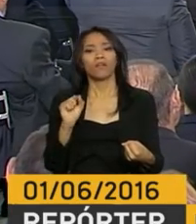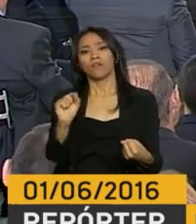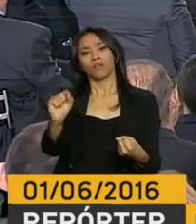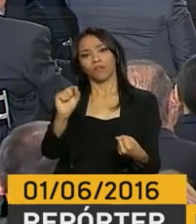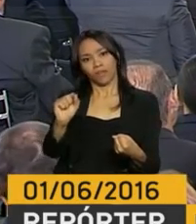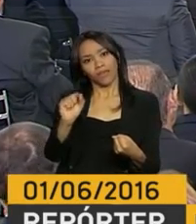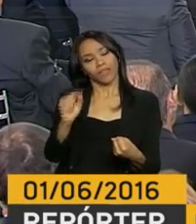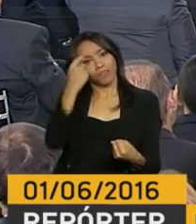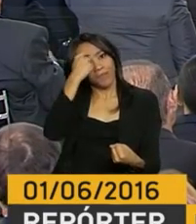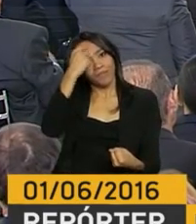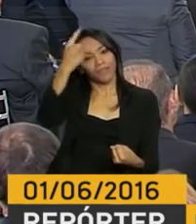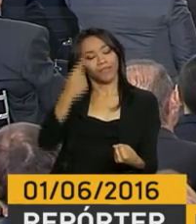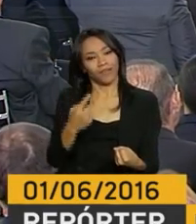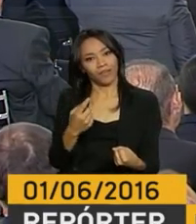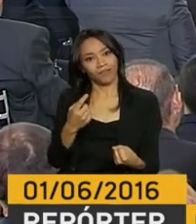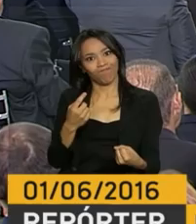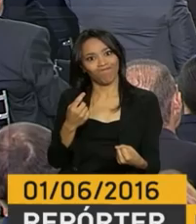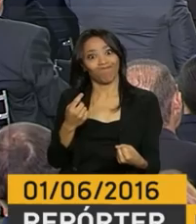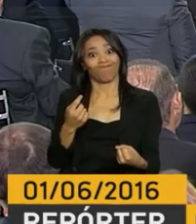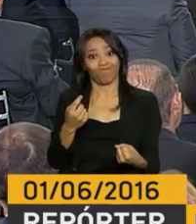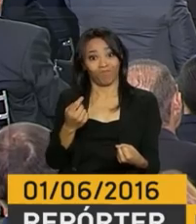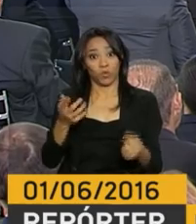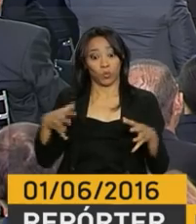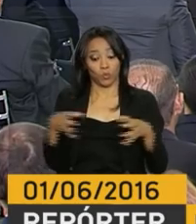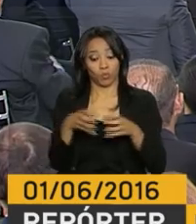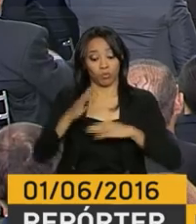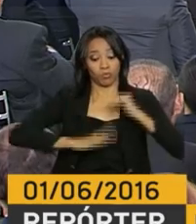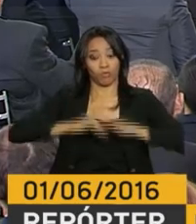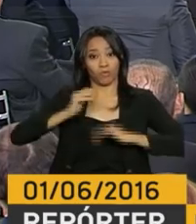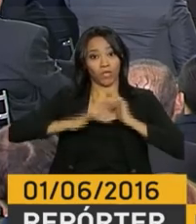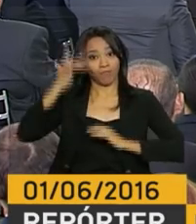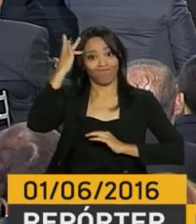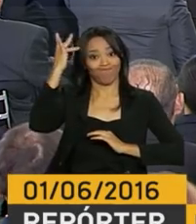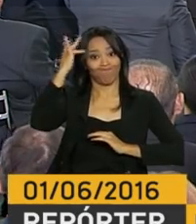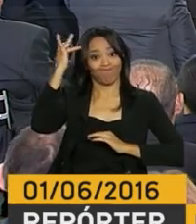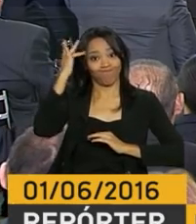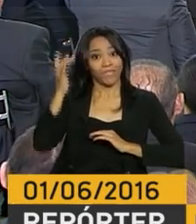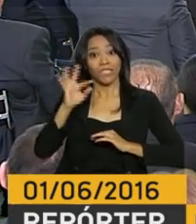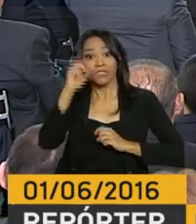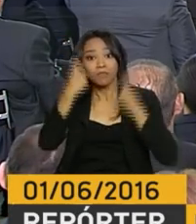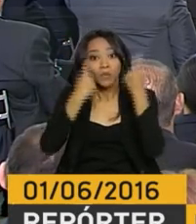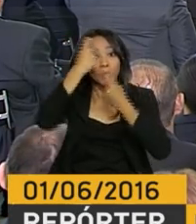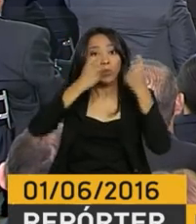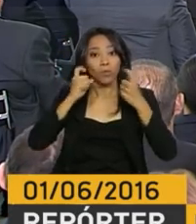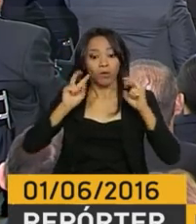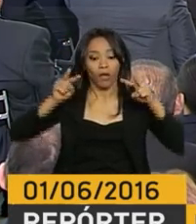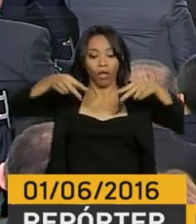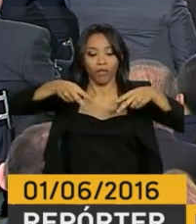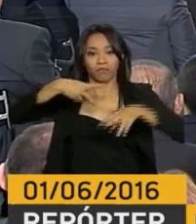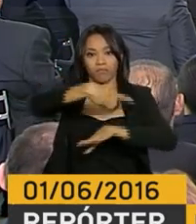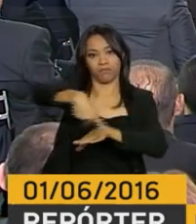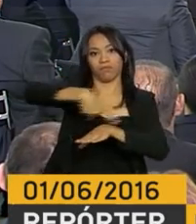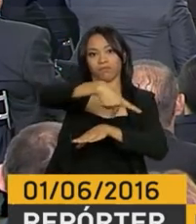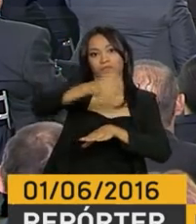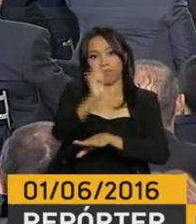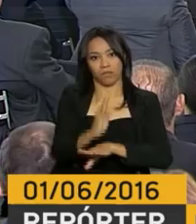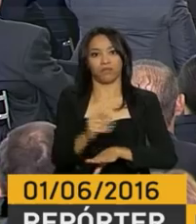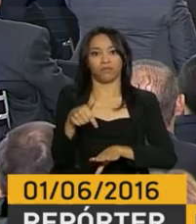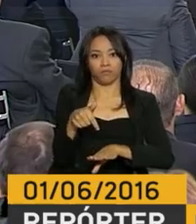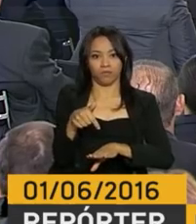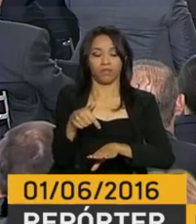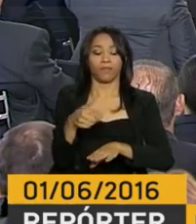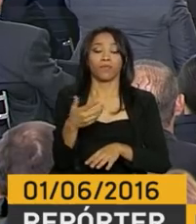uma equipe Econômica que tem os olhos voltados eh para o Brasil até porque digo eu já não existe no